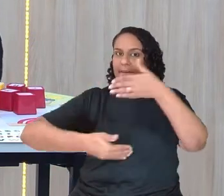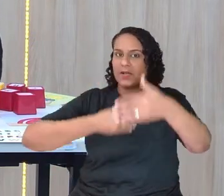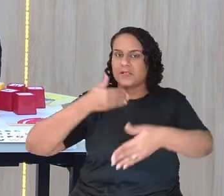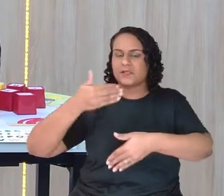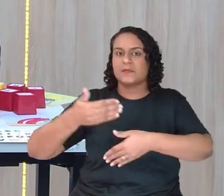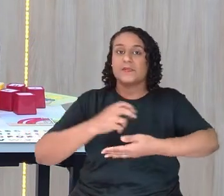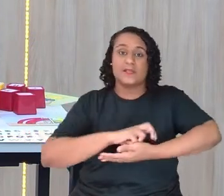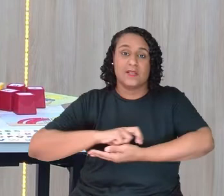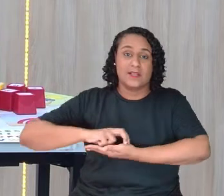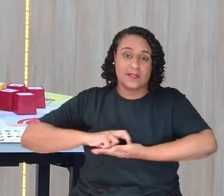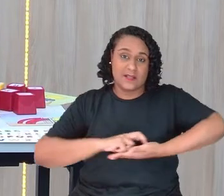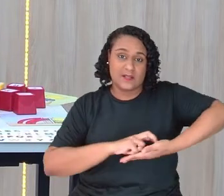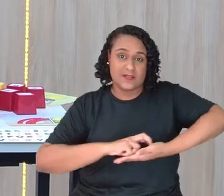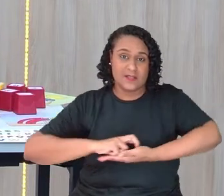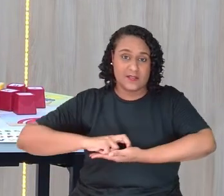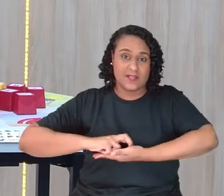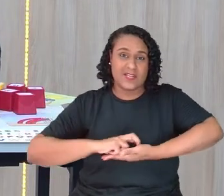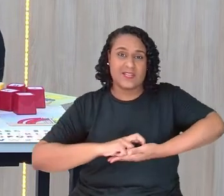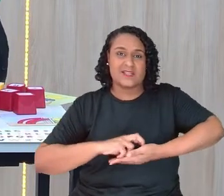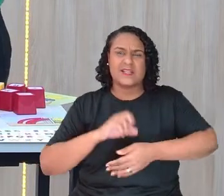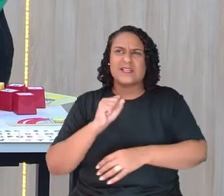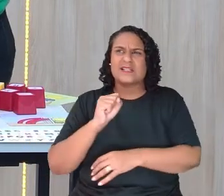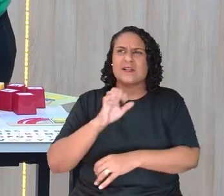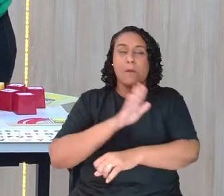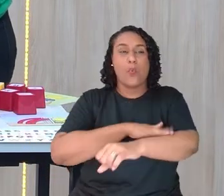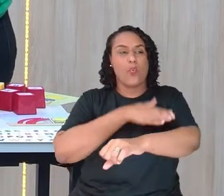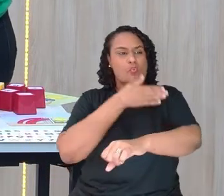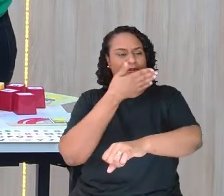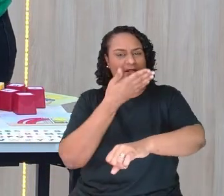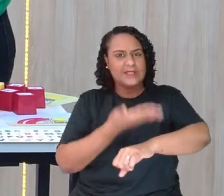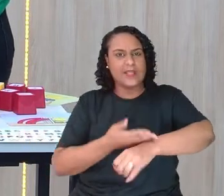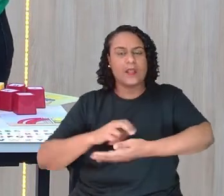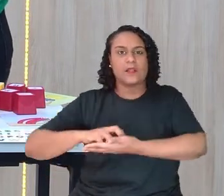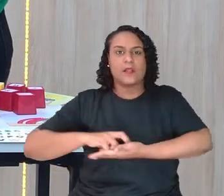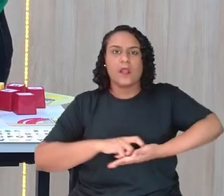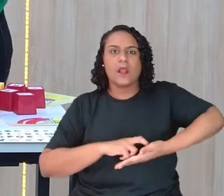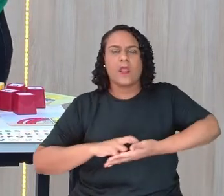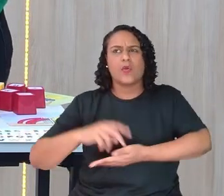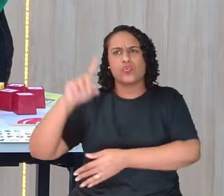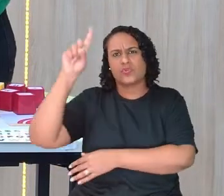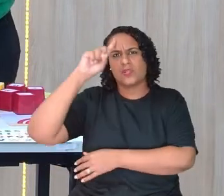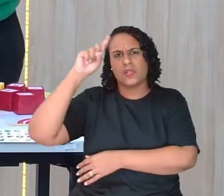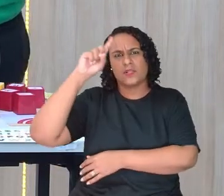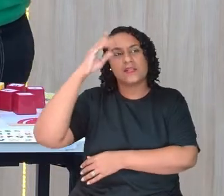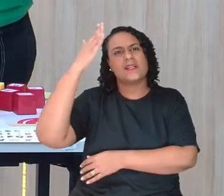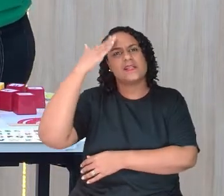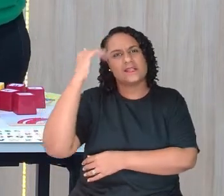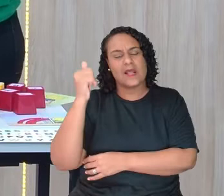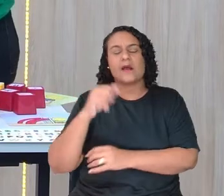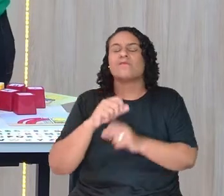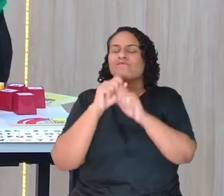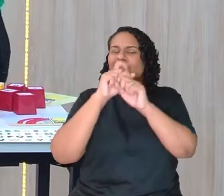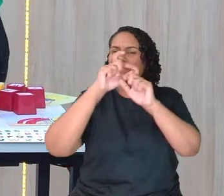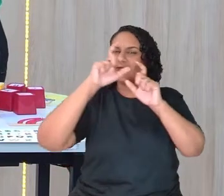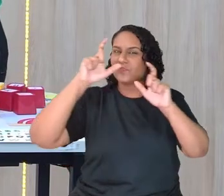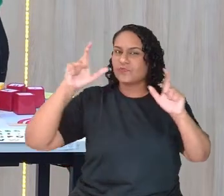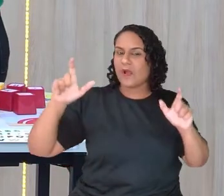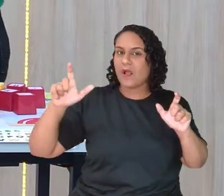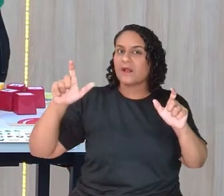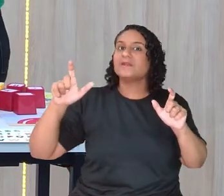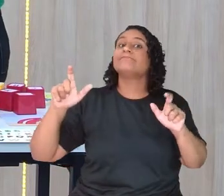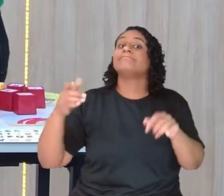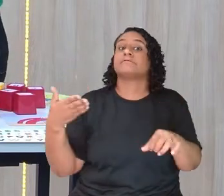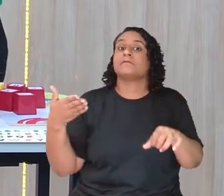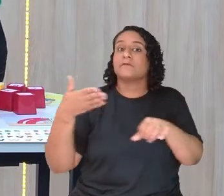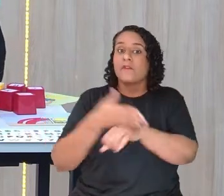na creche. Então, se ele passa o dia na creche, como é essa rotina? Ele sabe que vai logo cedo, ele acorda